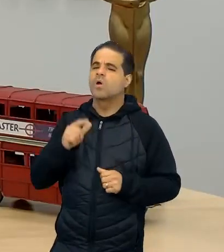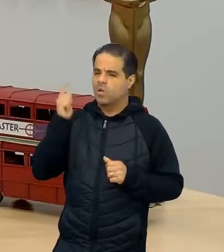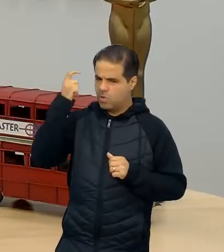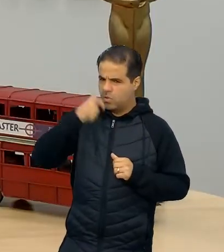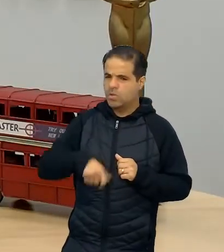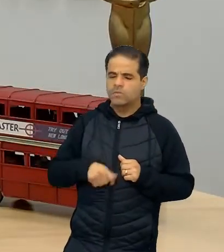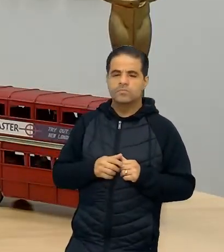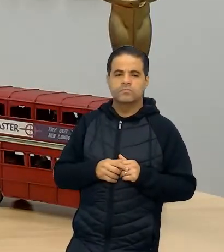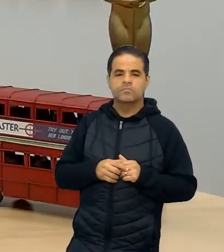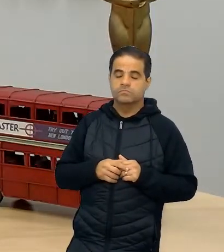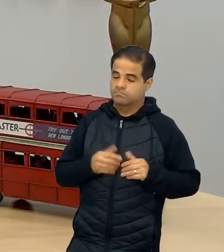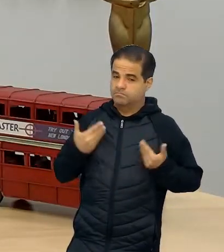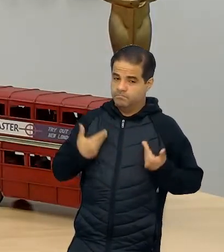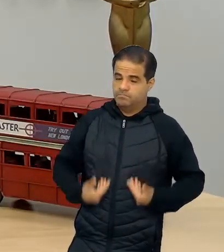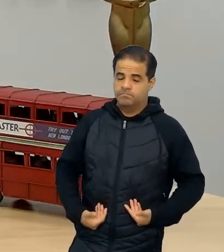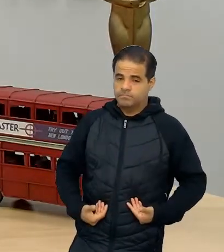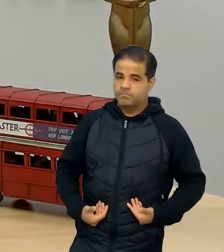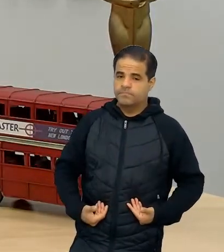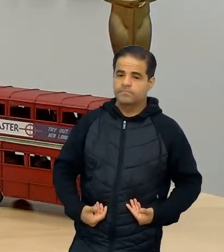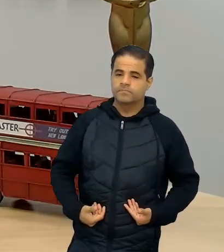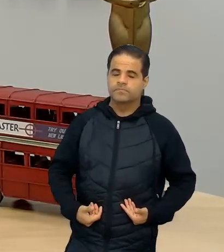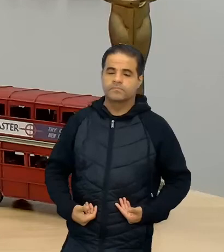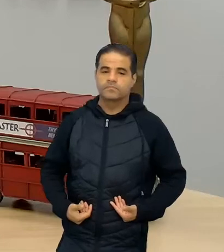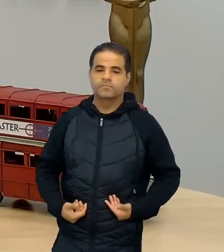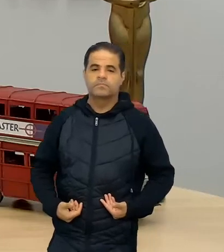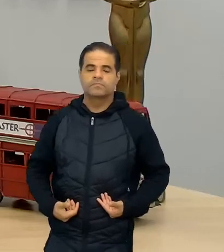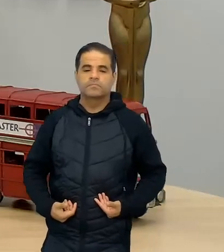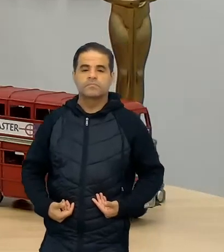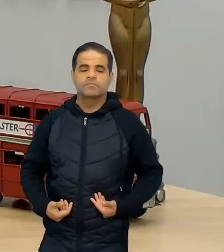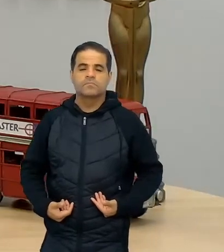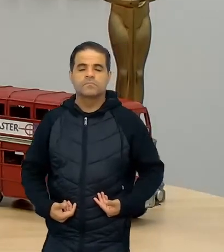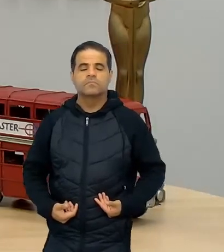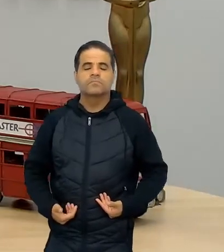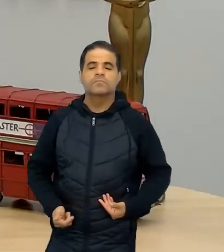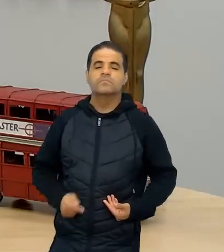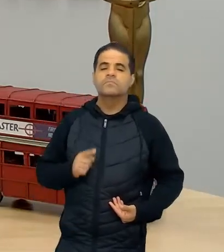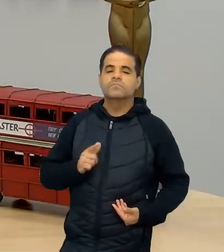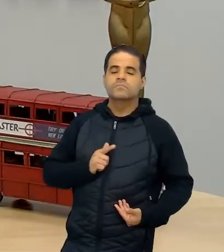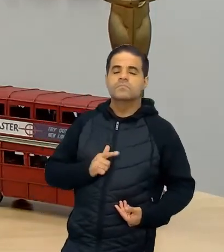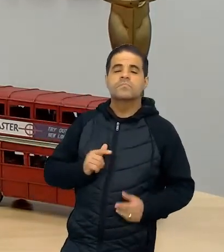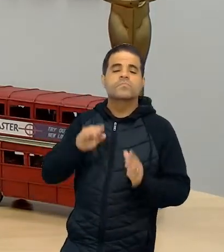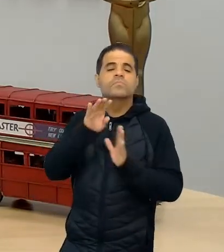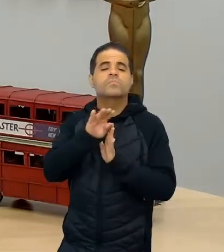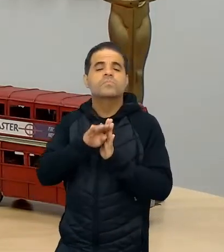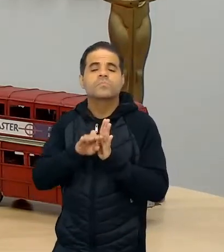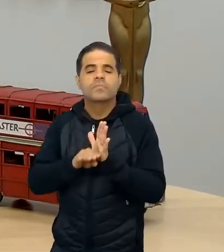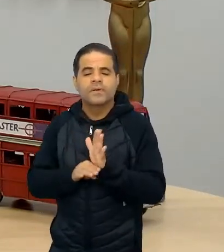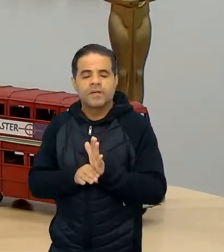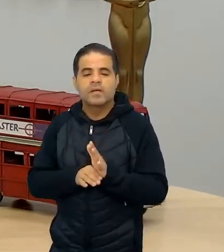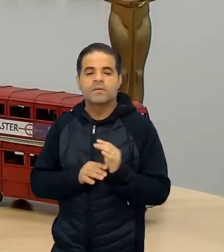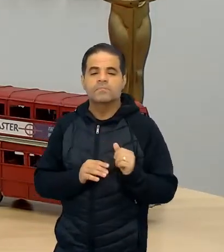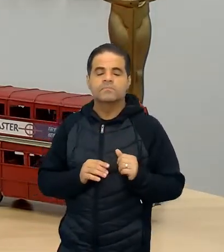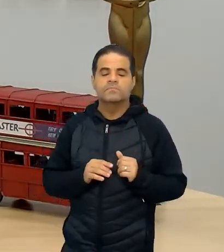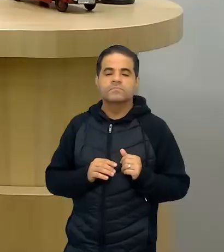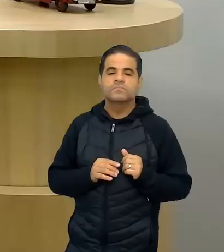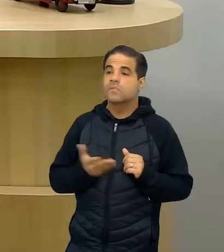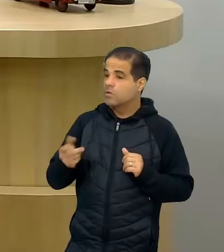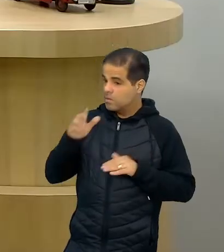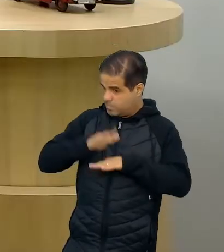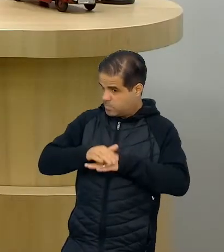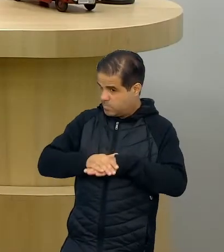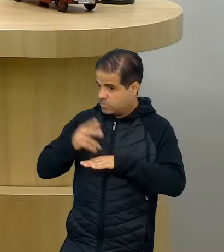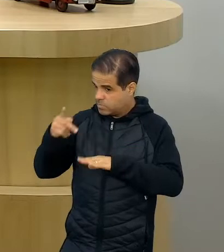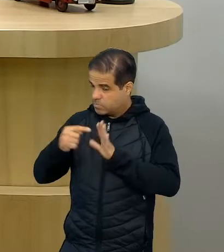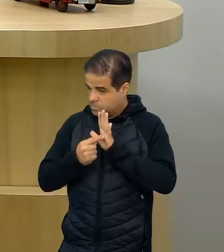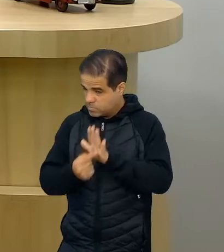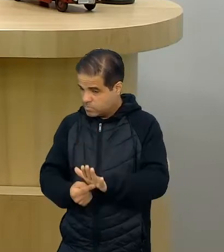artística, porque aqui é um se você fosse. Eu sou uma atleta. E você tem um programa, tá? Então agora você vai apresentar,